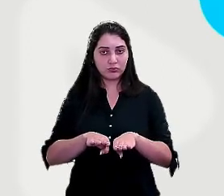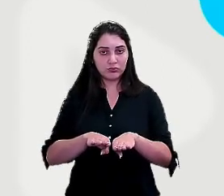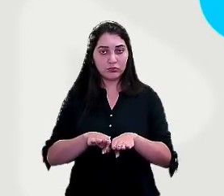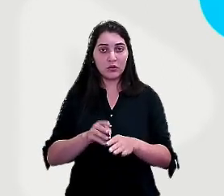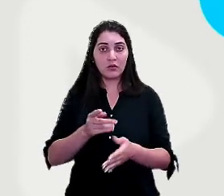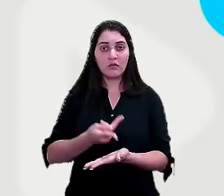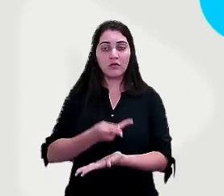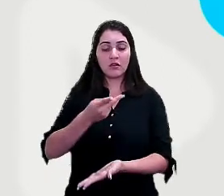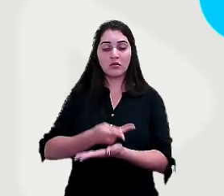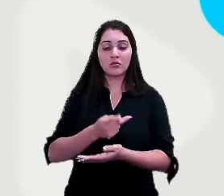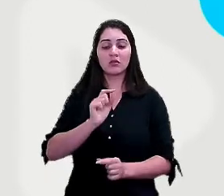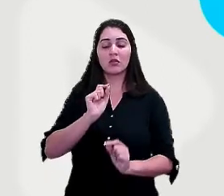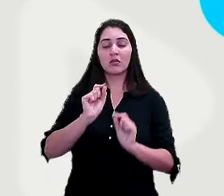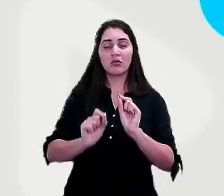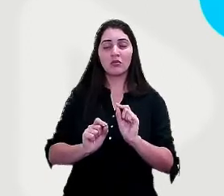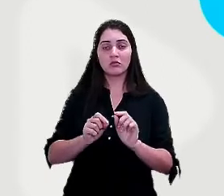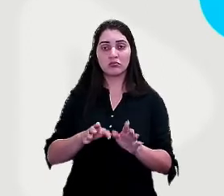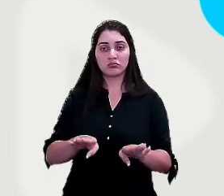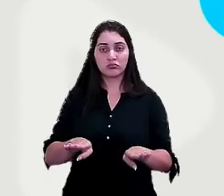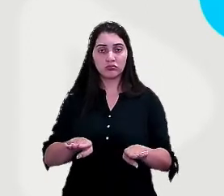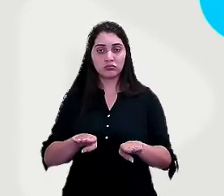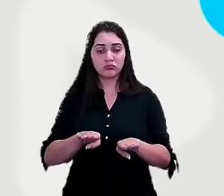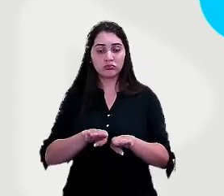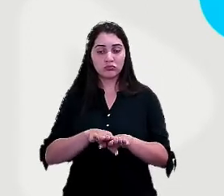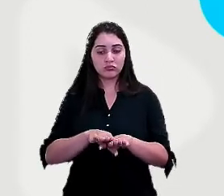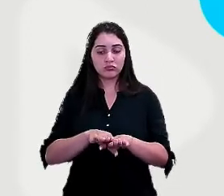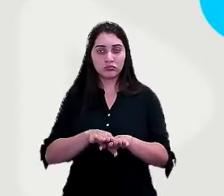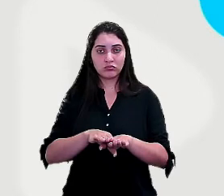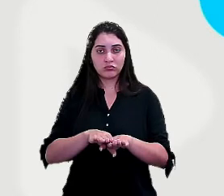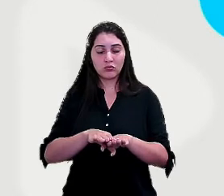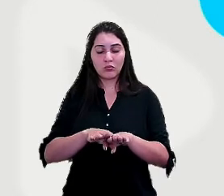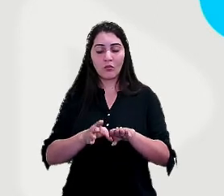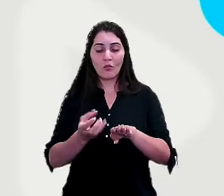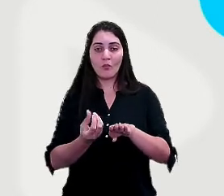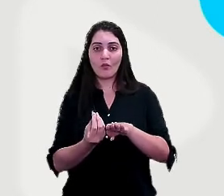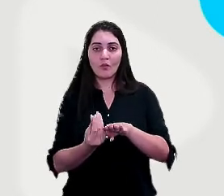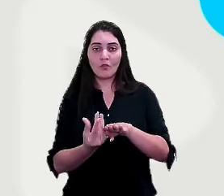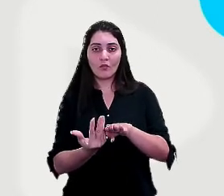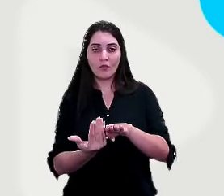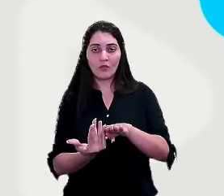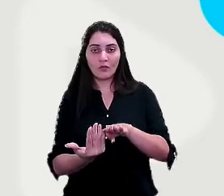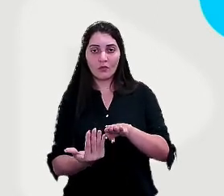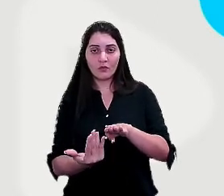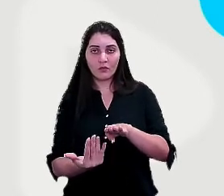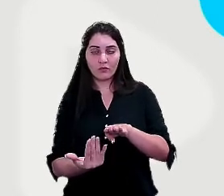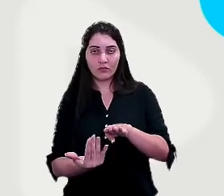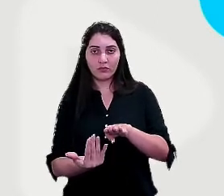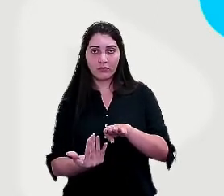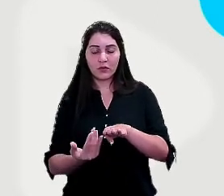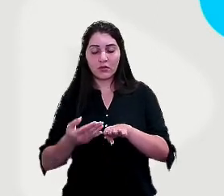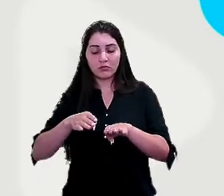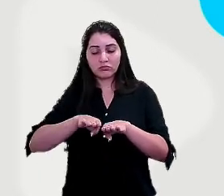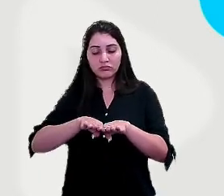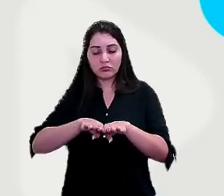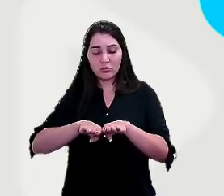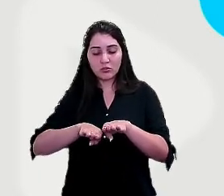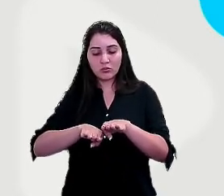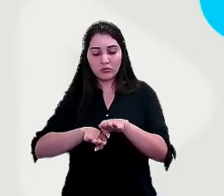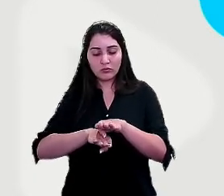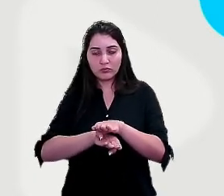a subducção, né, que é uma placa ela vai mergulhar, né, vai por baixo da outra